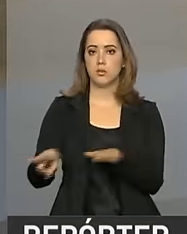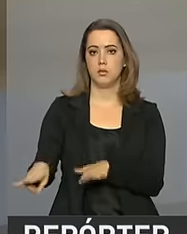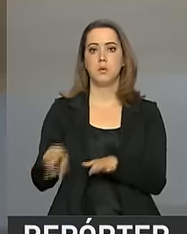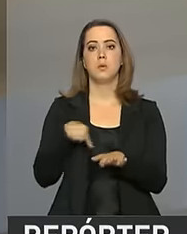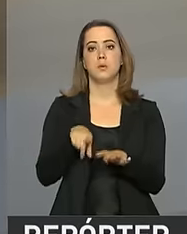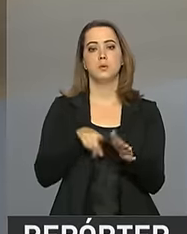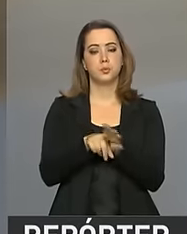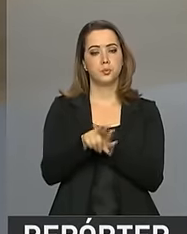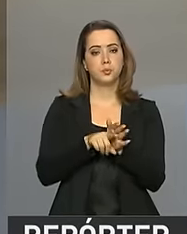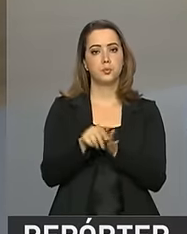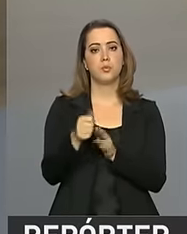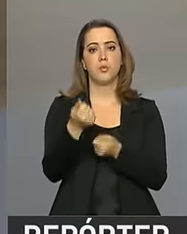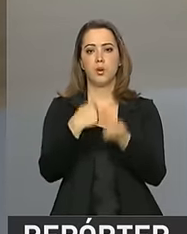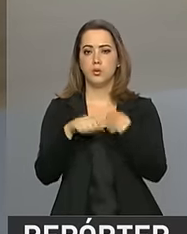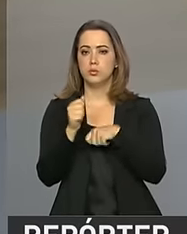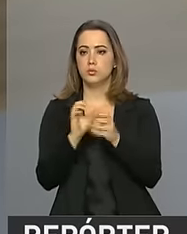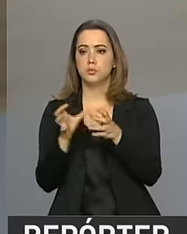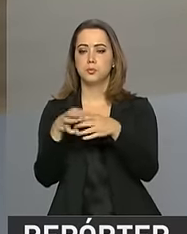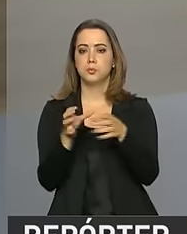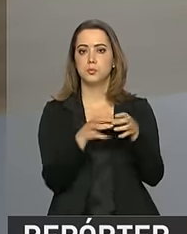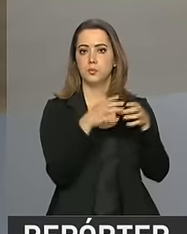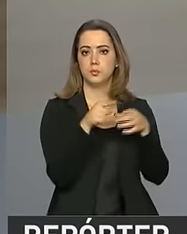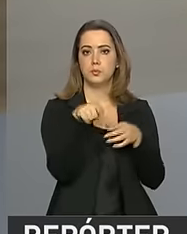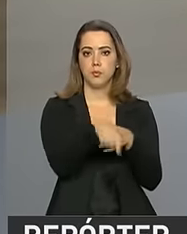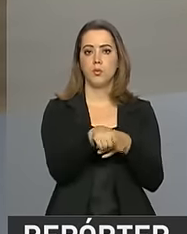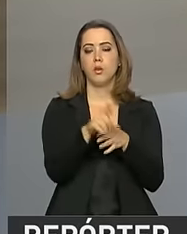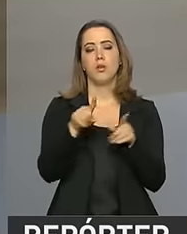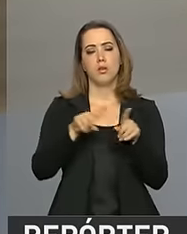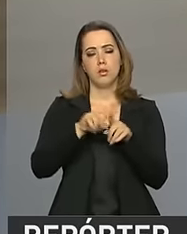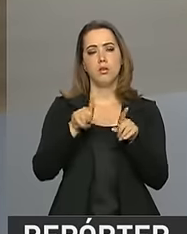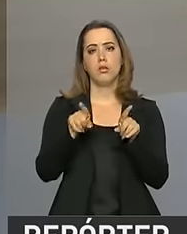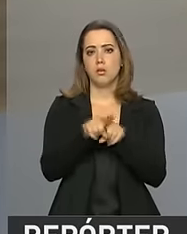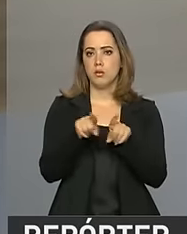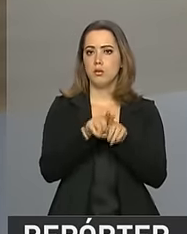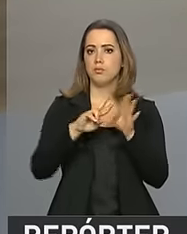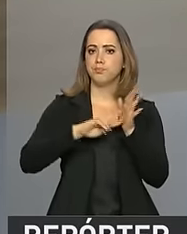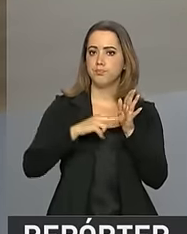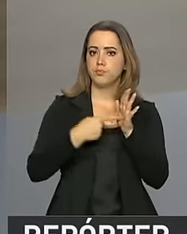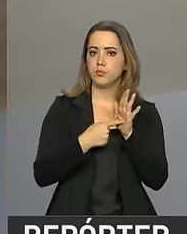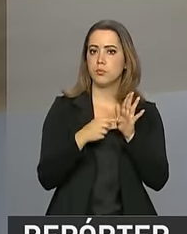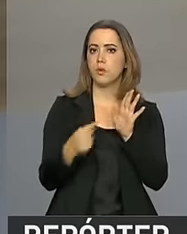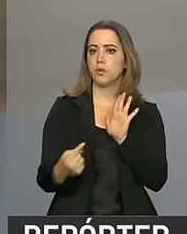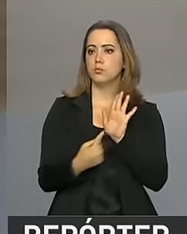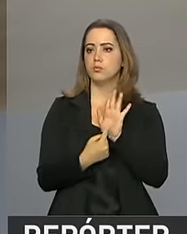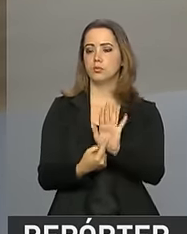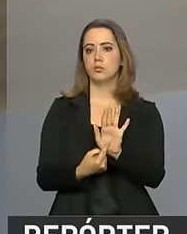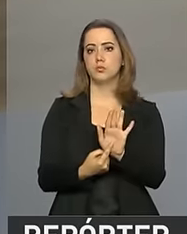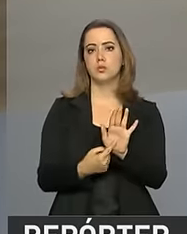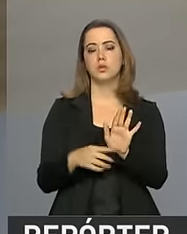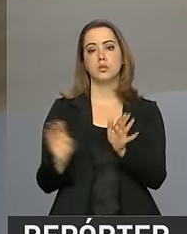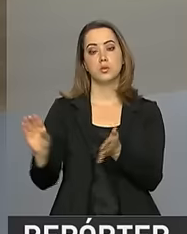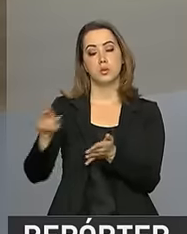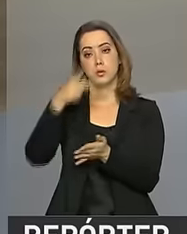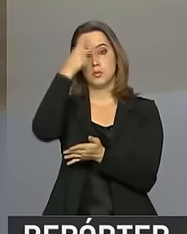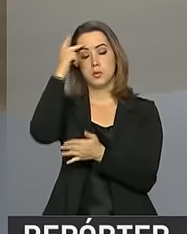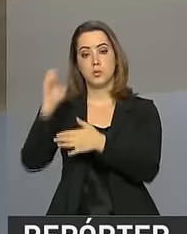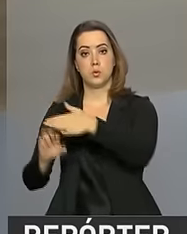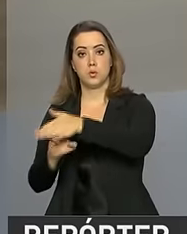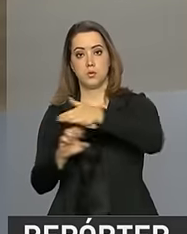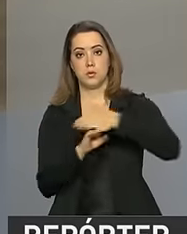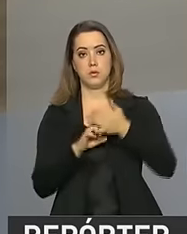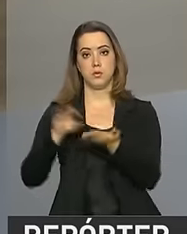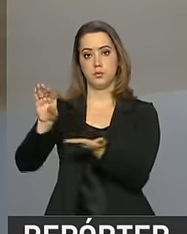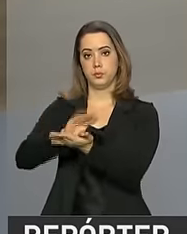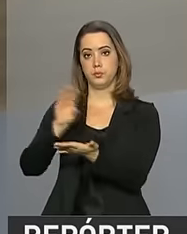e financeiras do país. Também serve como uma referência para os investidores. Vamos aos principais números da divulgação